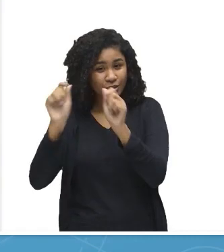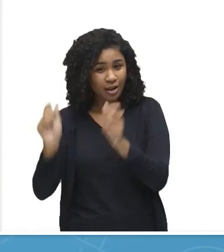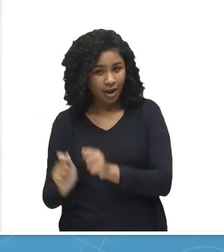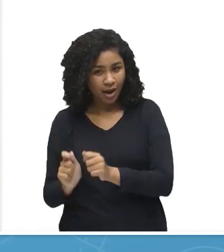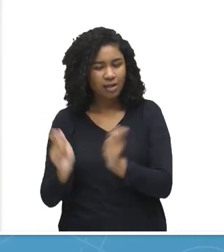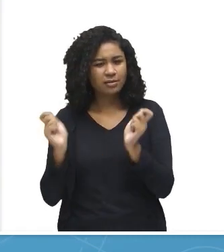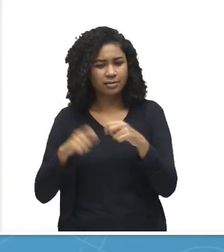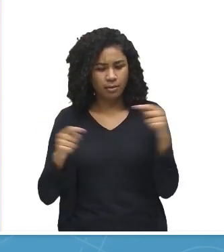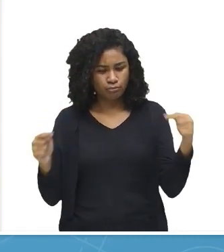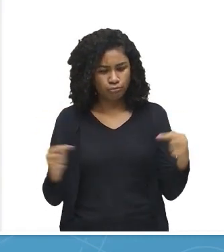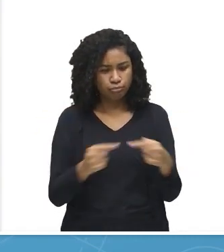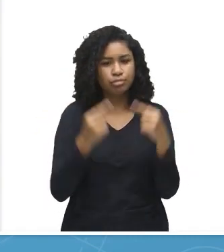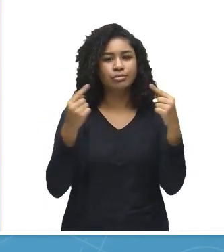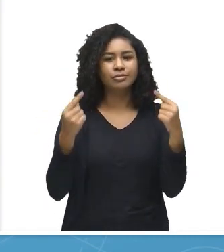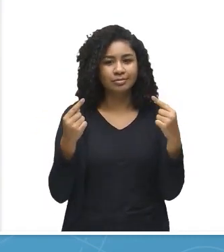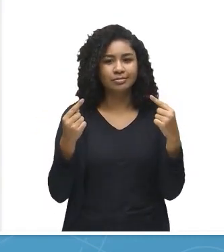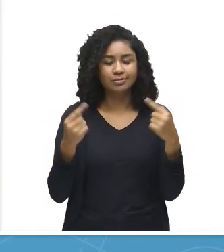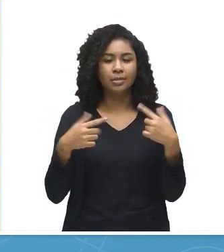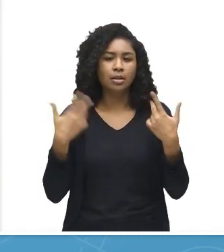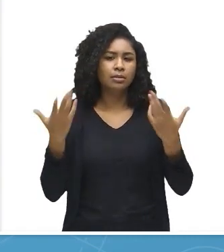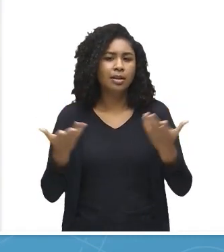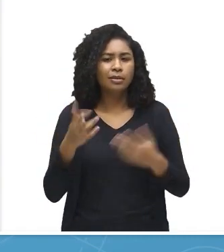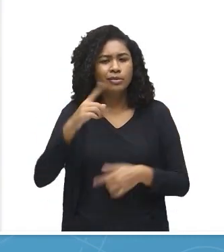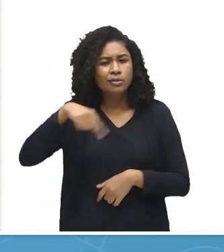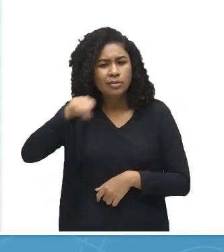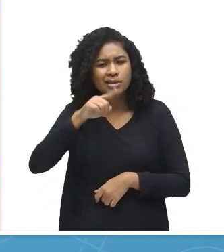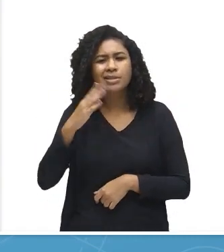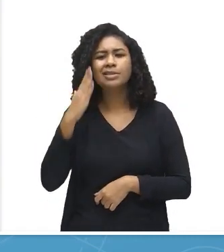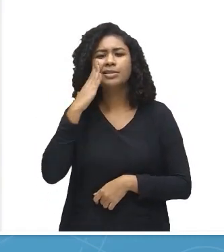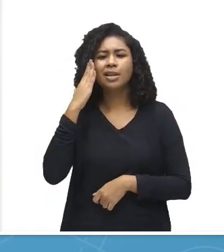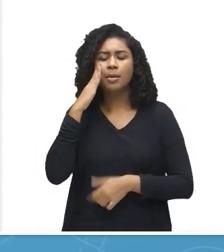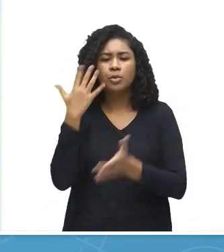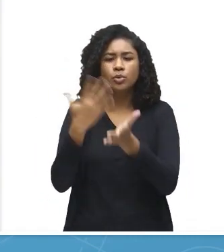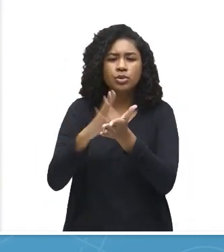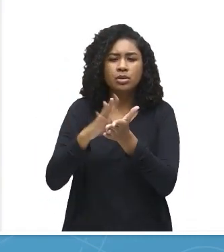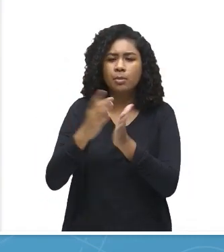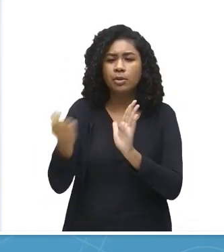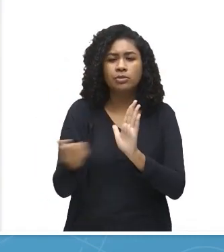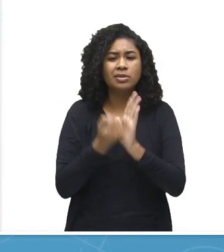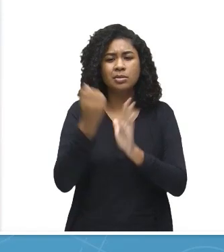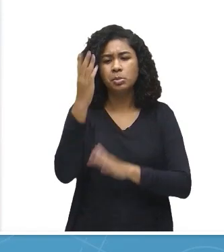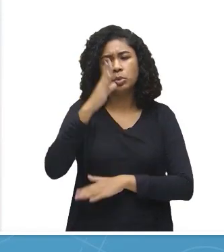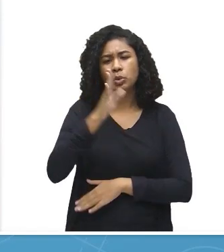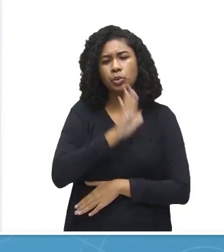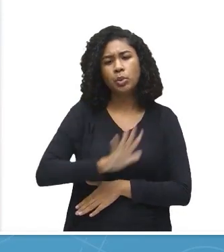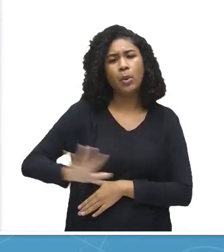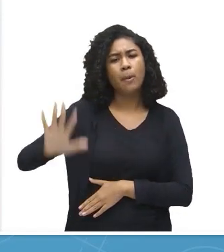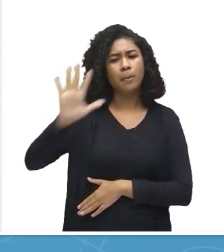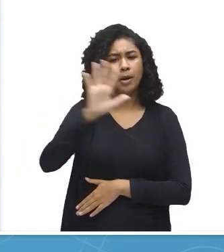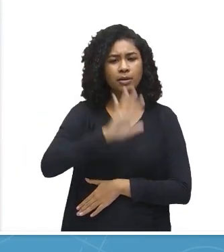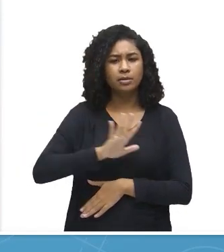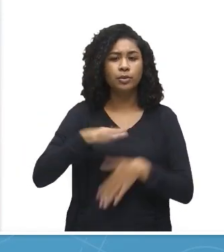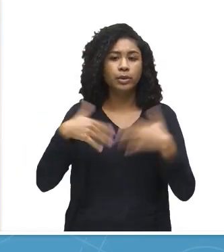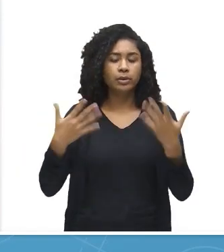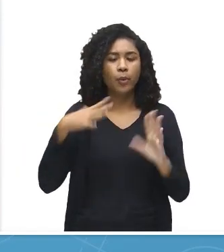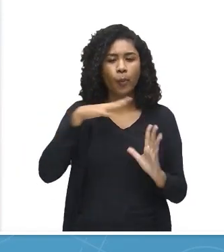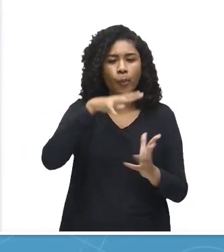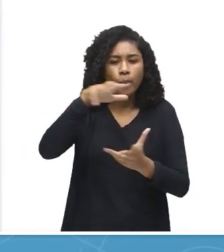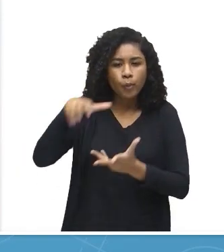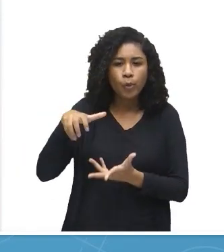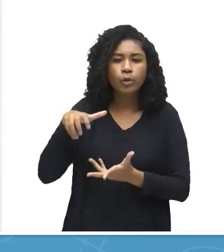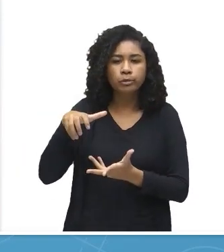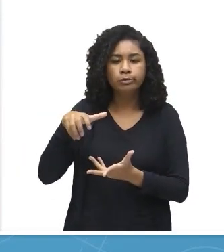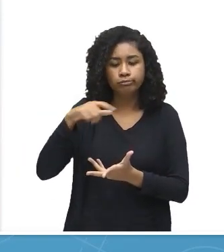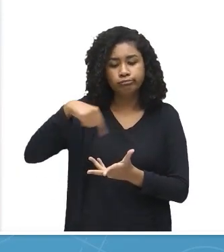gente viu que o samba ele foi decretado um símbolo nacional. E lembra que eu falei para vocês que o Brasil é conhecido mundialmente por várias coisas.